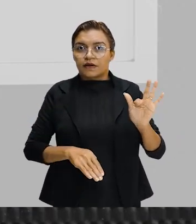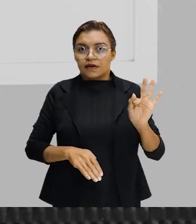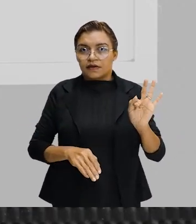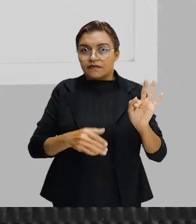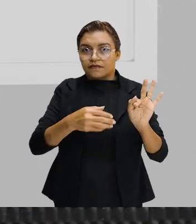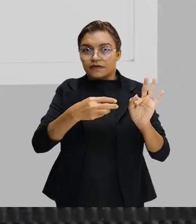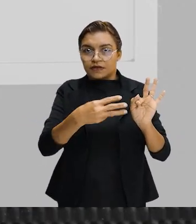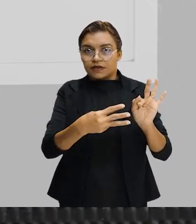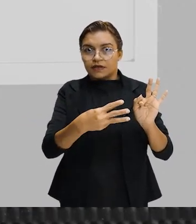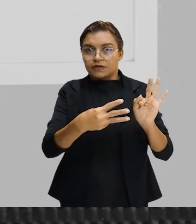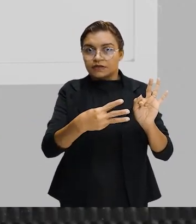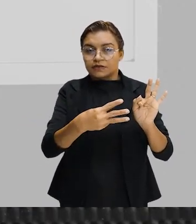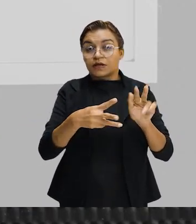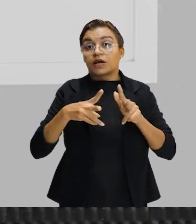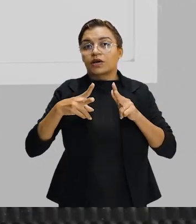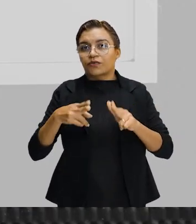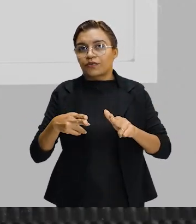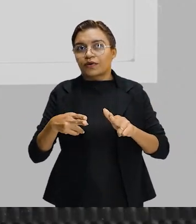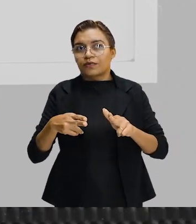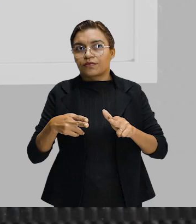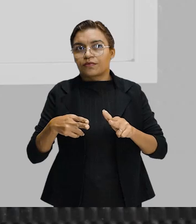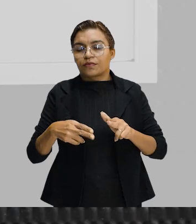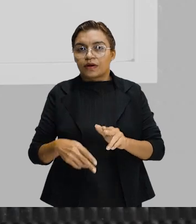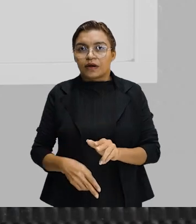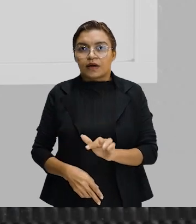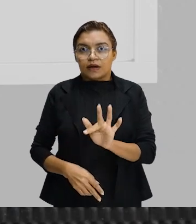tem que ser igual